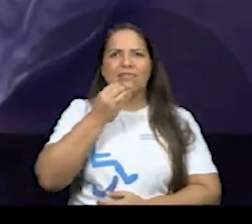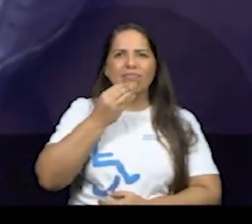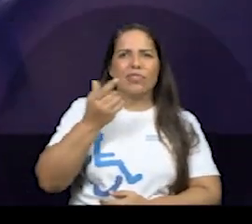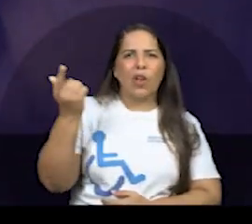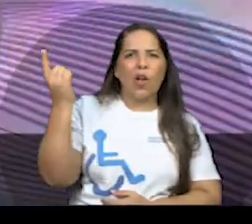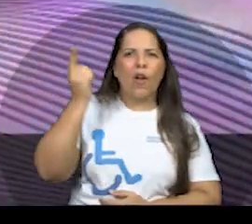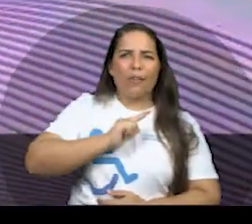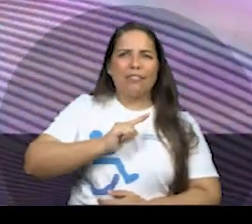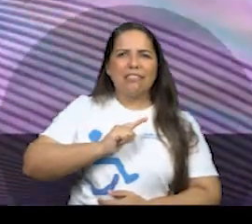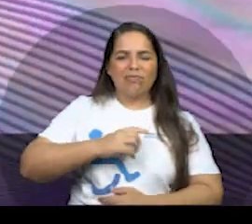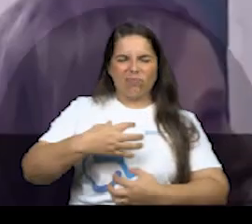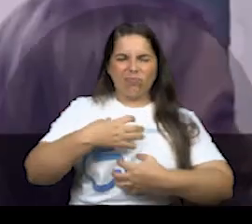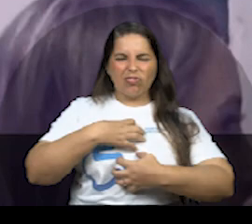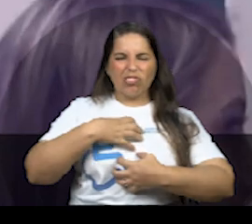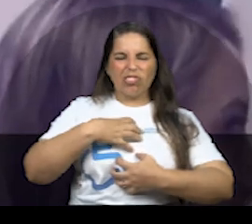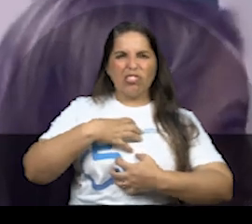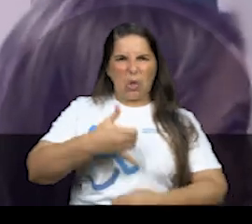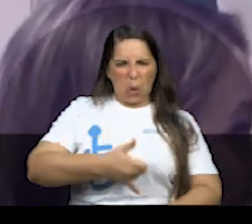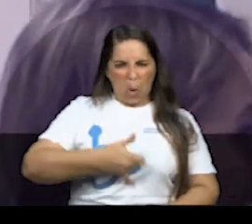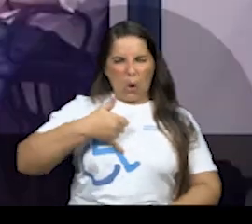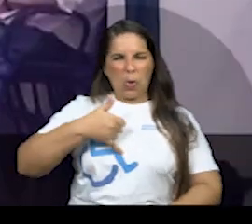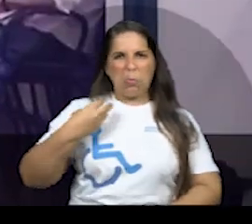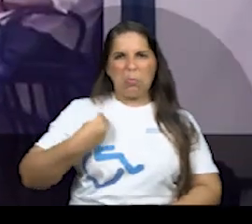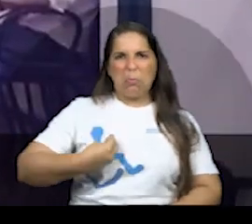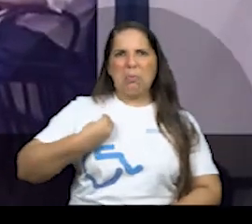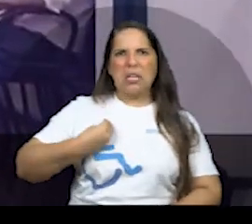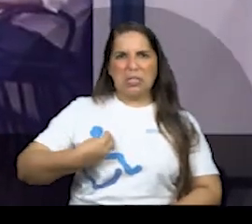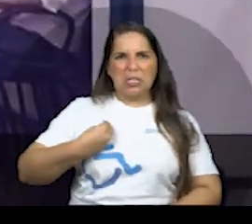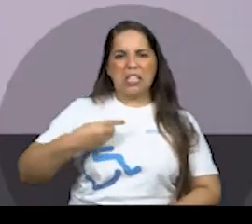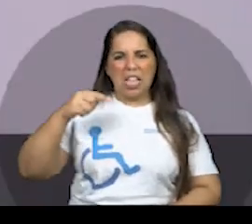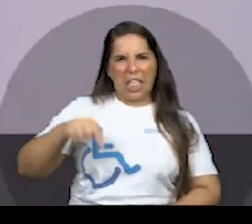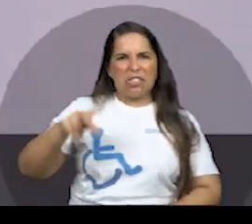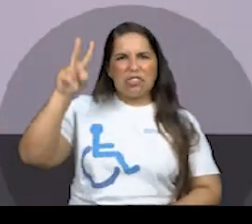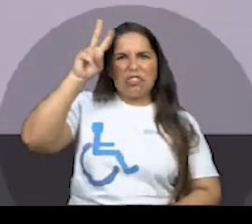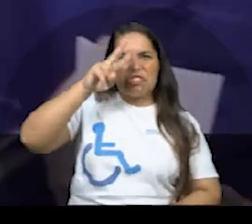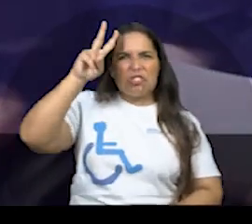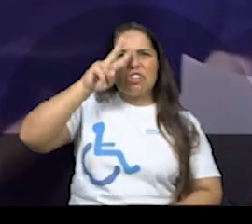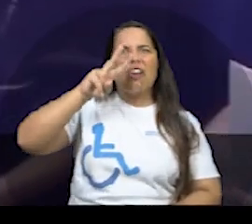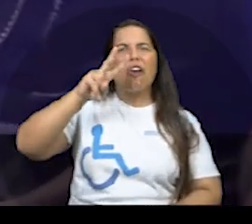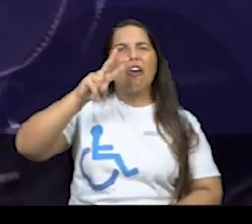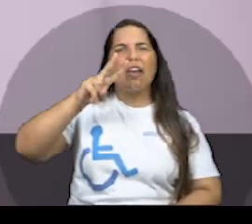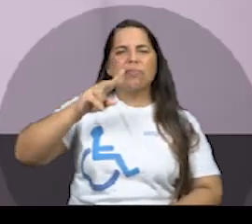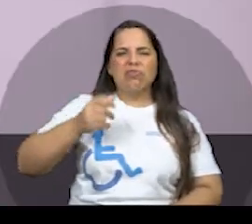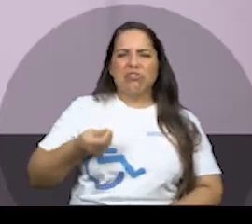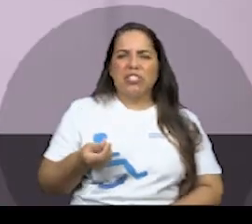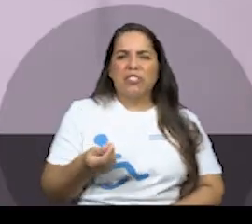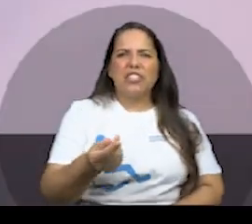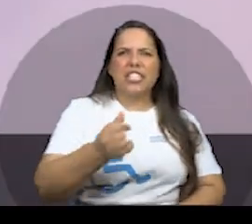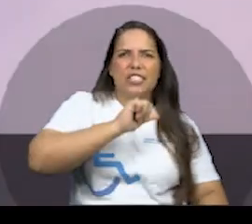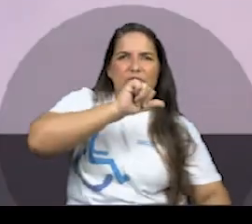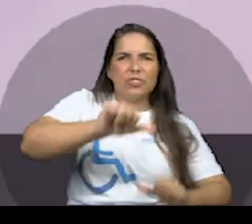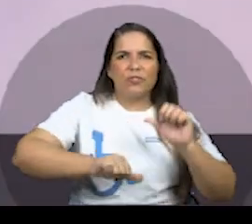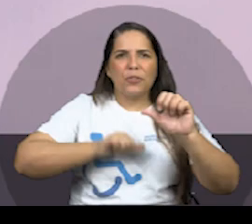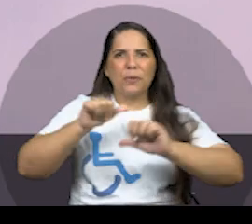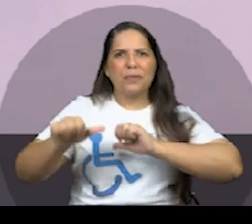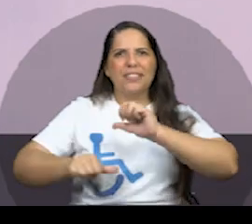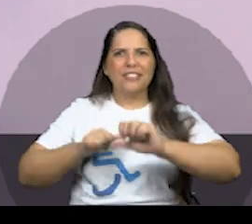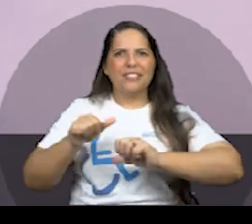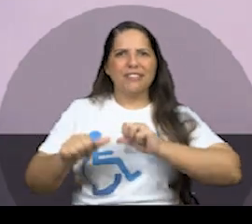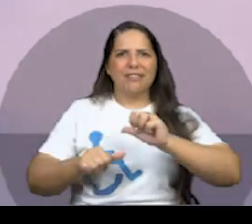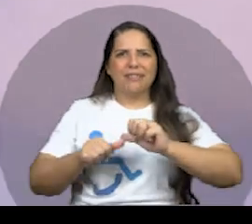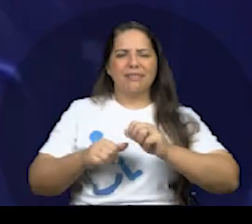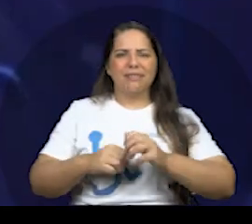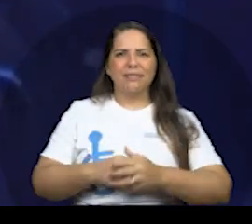que se realizem e sintam orgulho em pertencer a essa história de infinitas